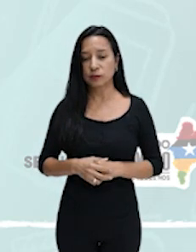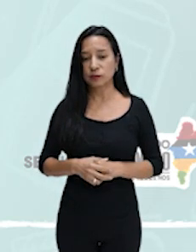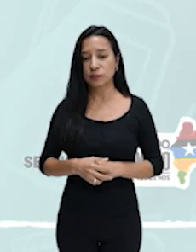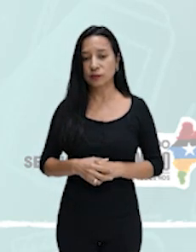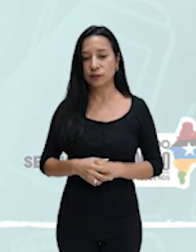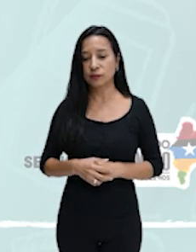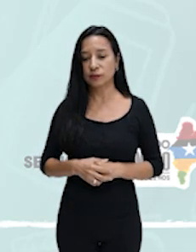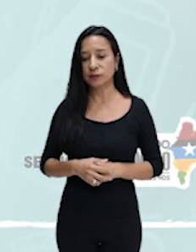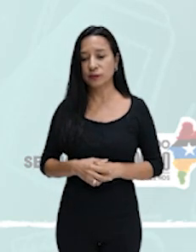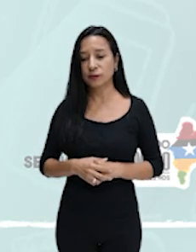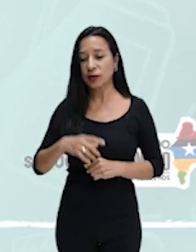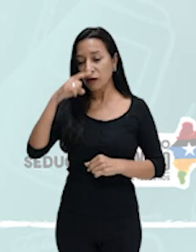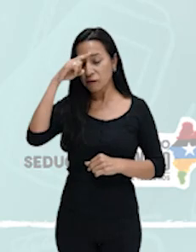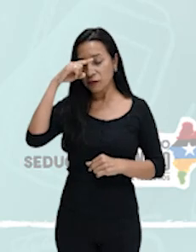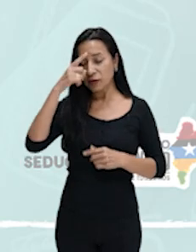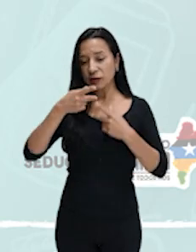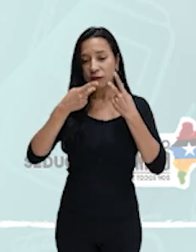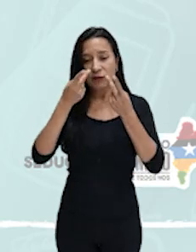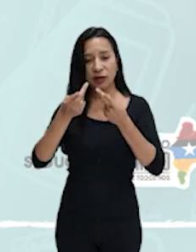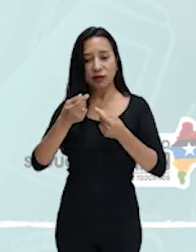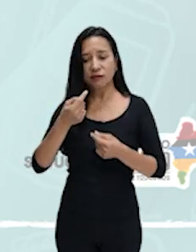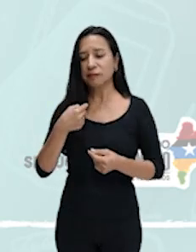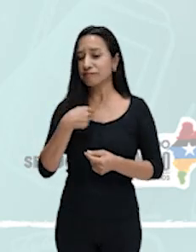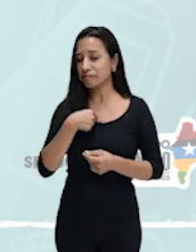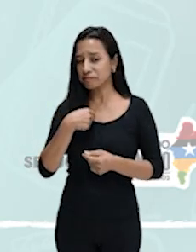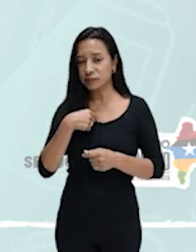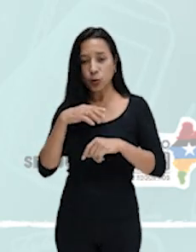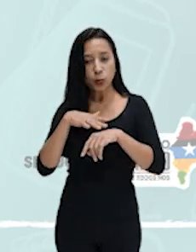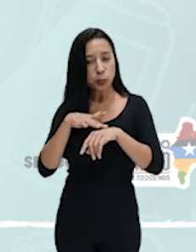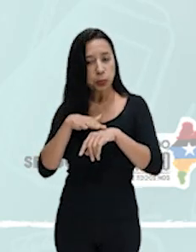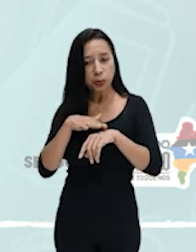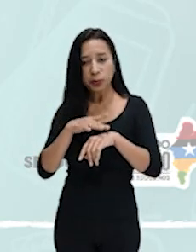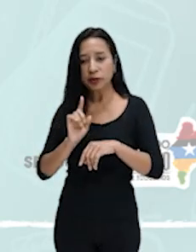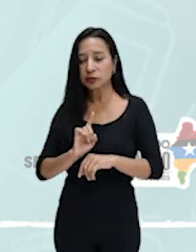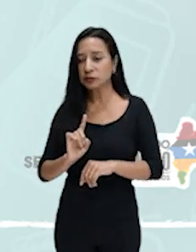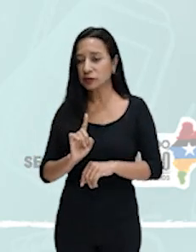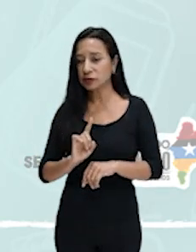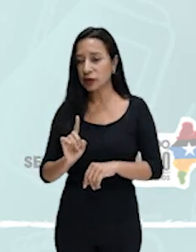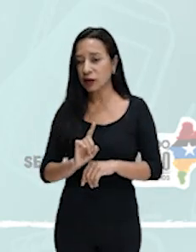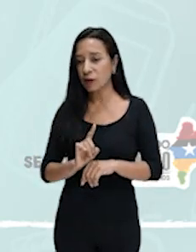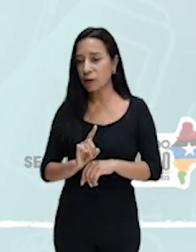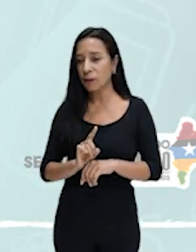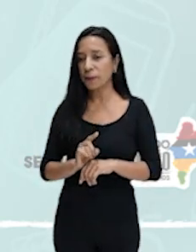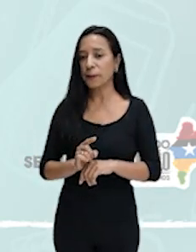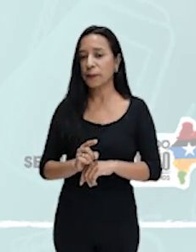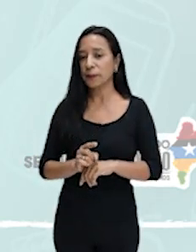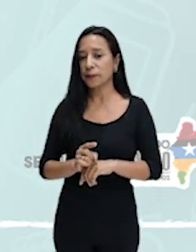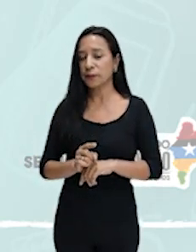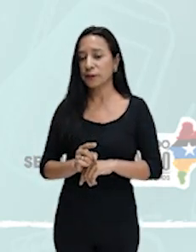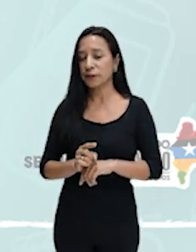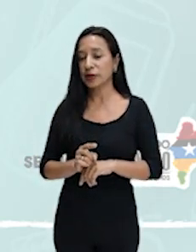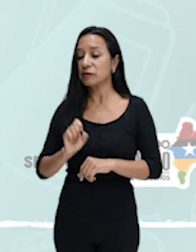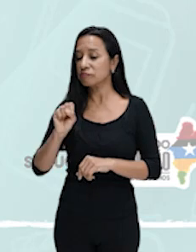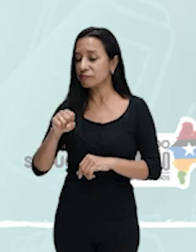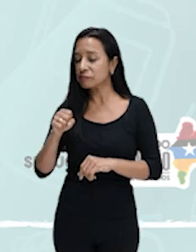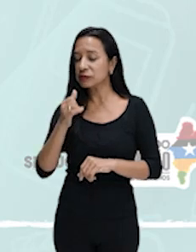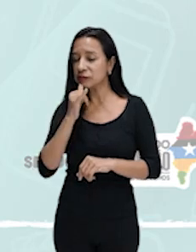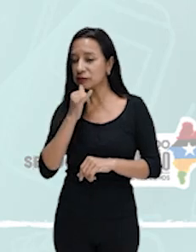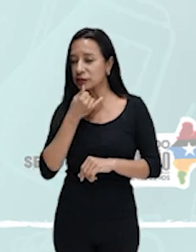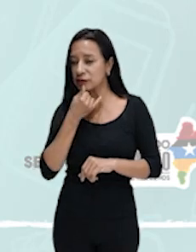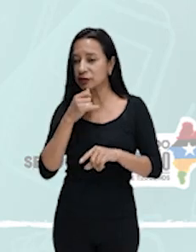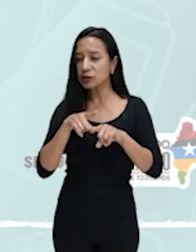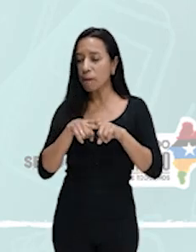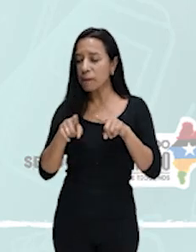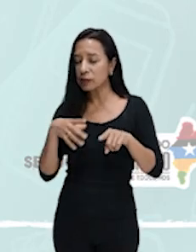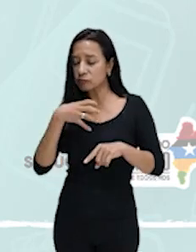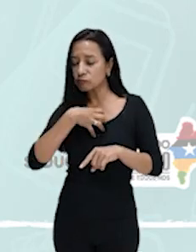estou doente, eu estou despedaçada, mas me sinto feliz por estar viva enquanto eu puder pintar.